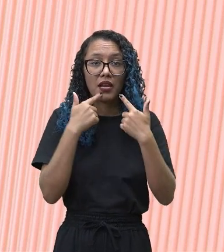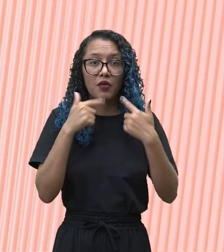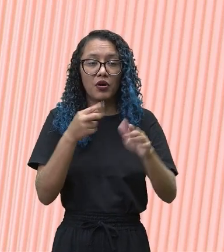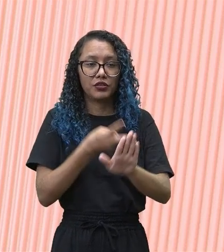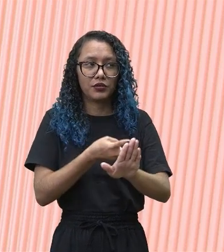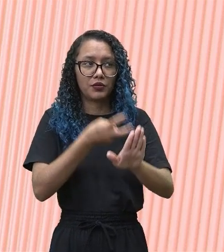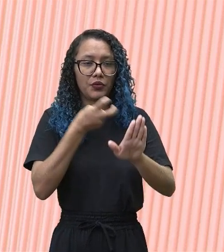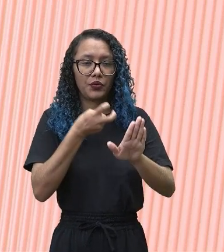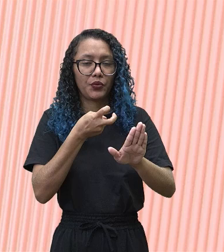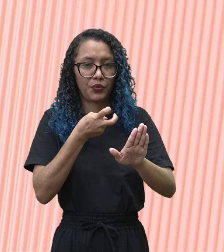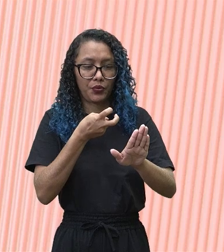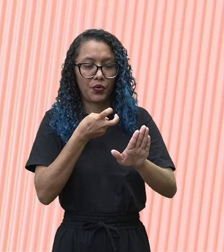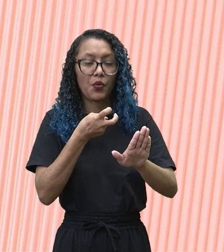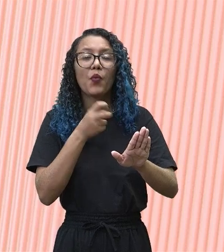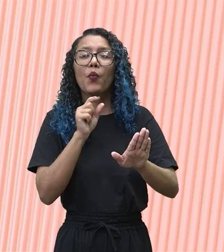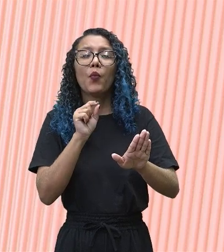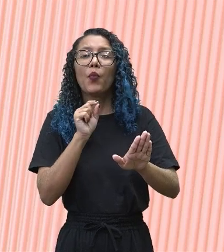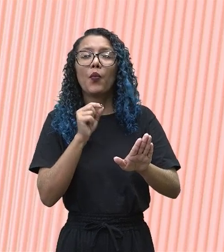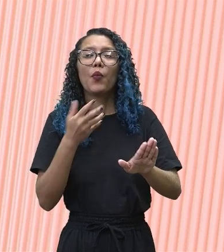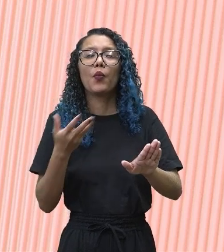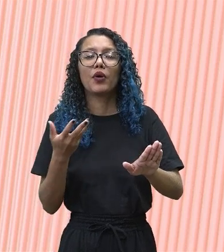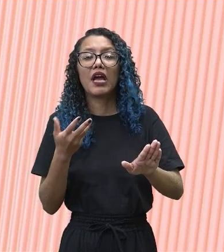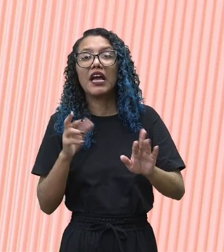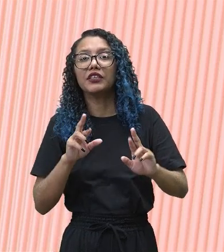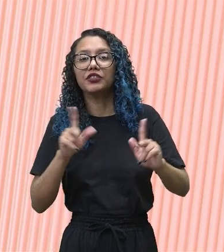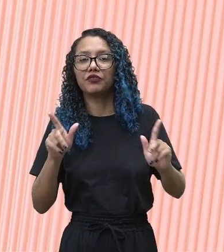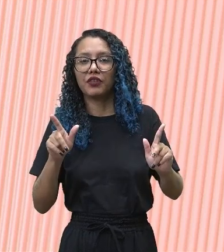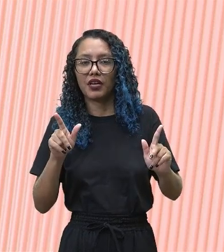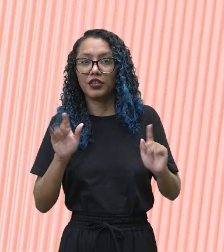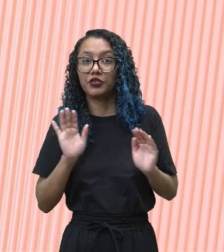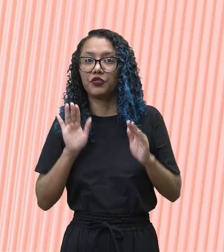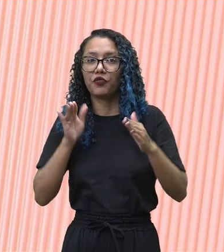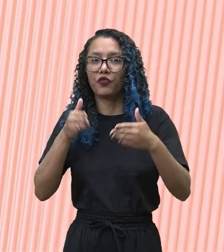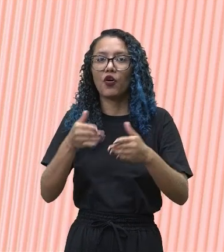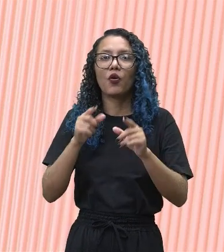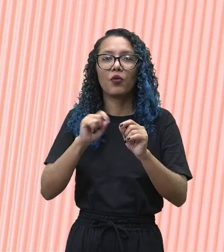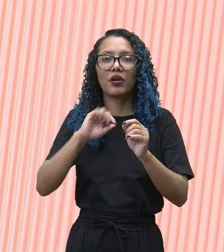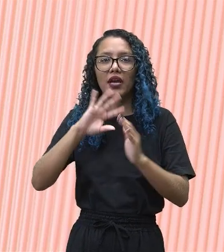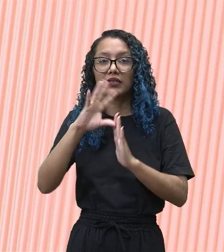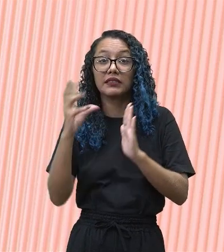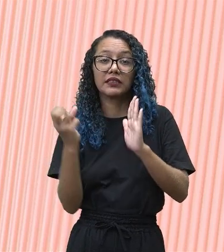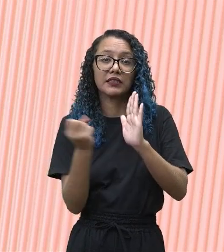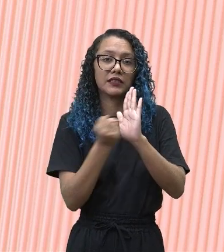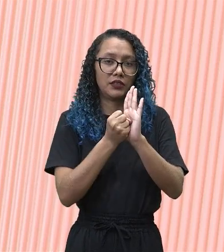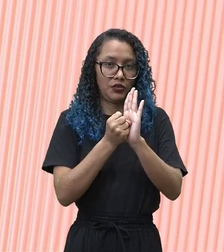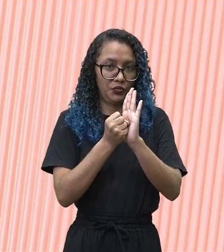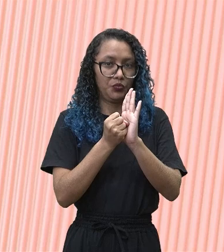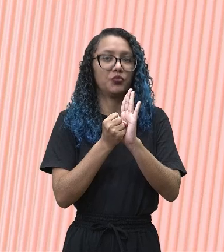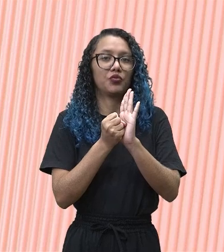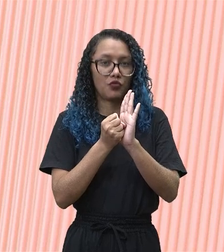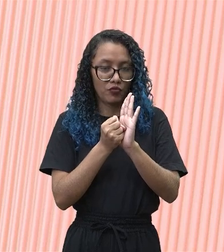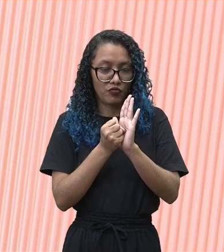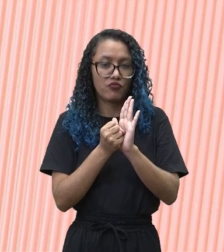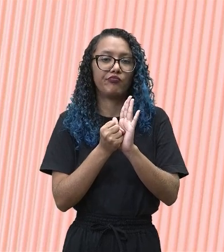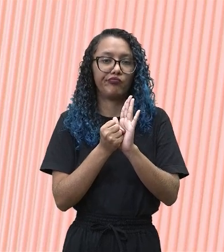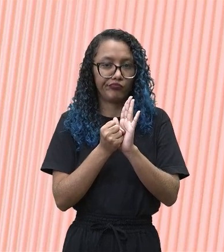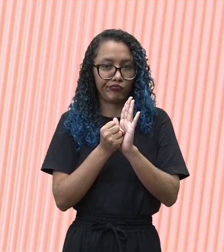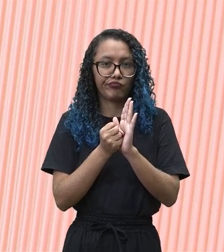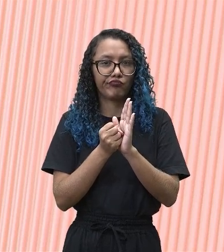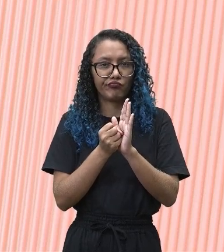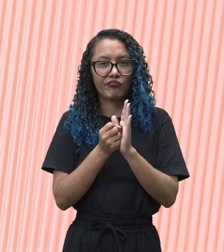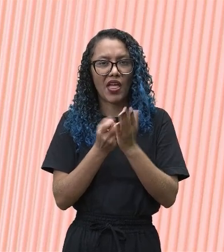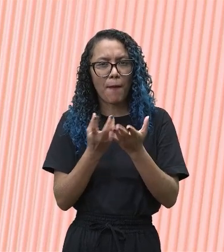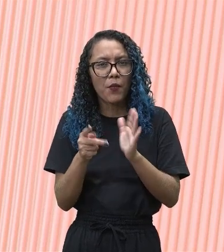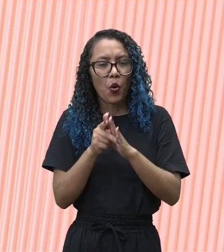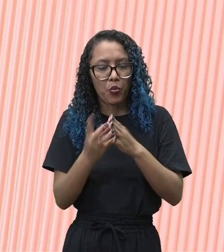nós conhecemos no português, ela já vai ser mais simbólica, né? Ela já vai ser mais